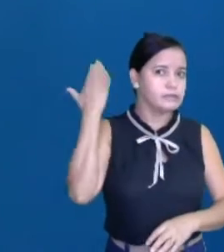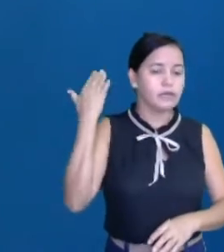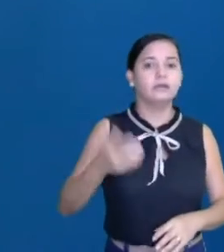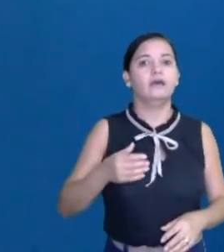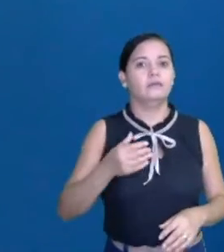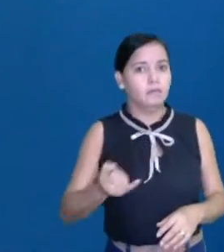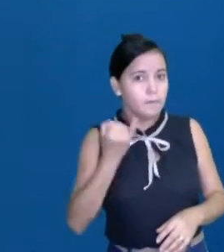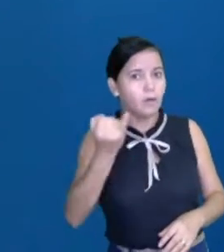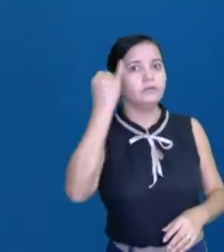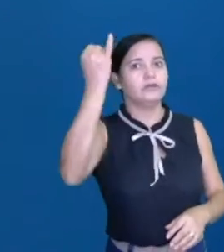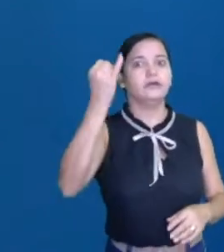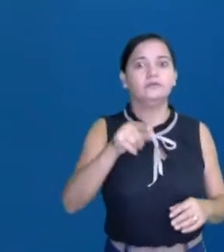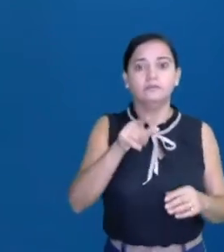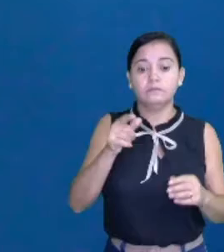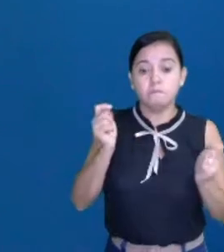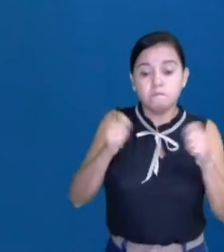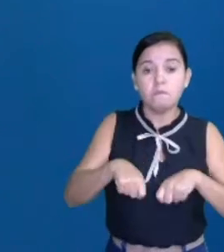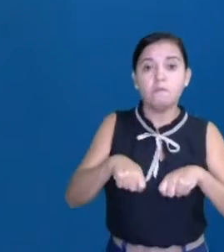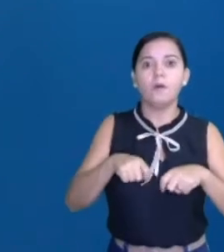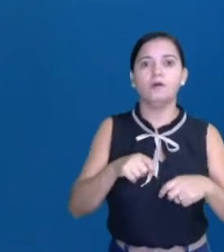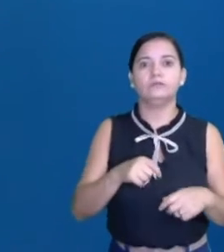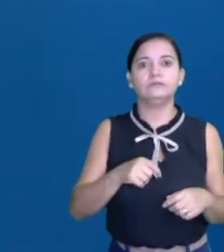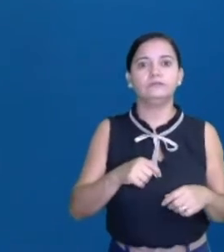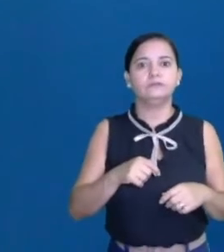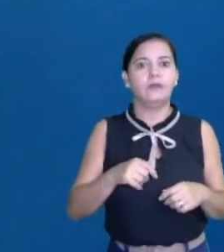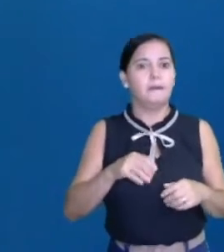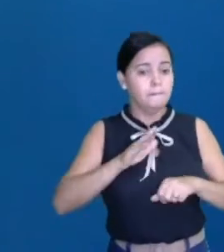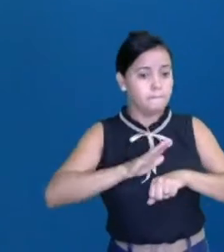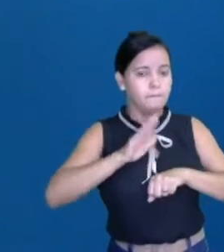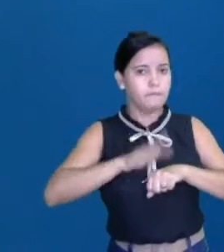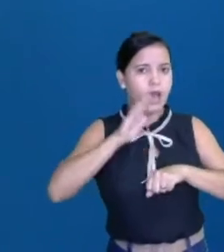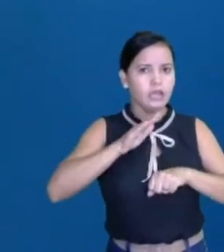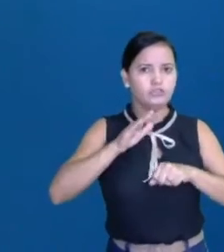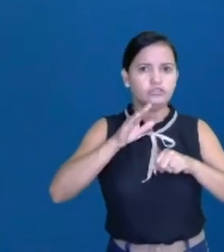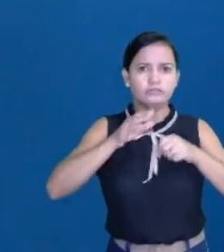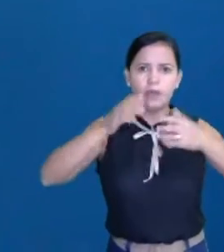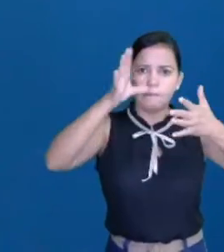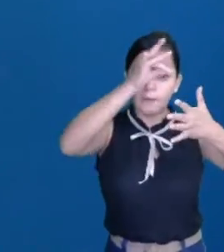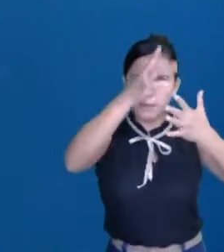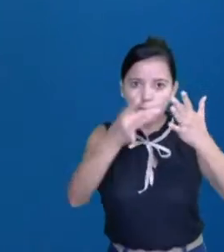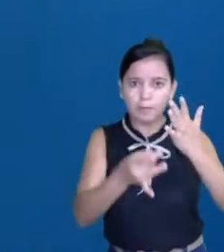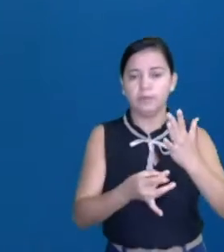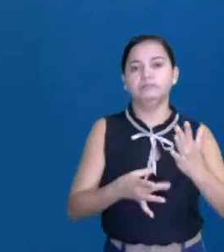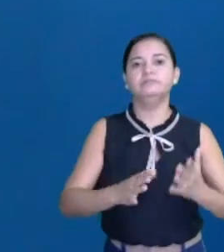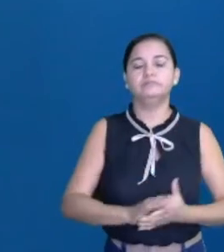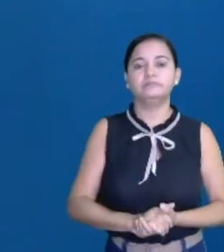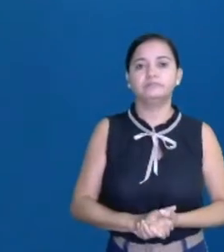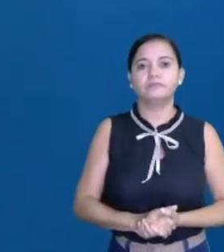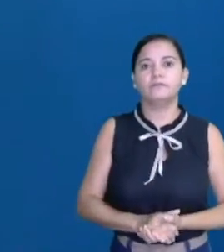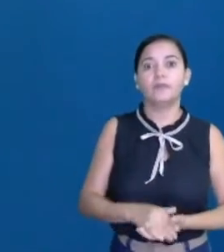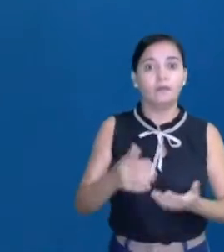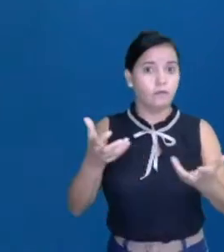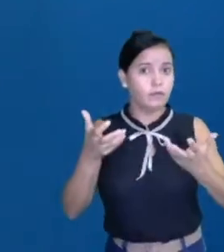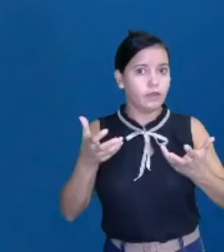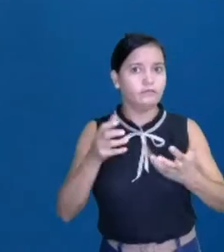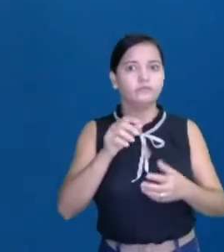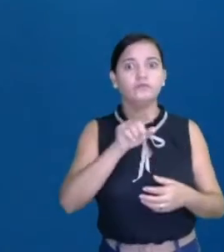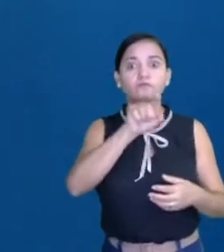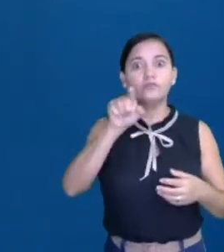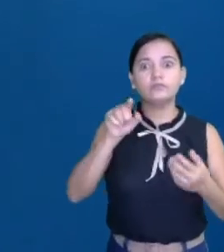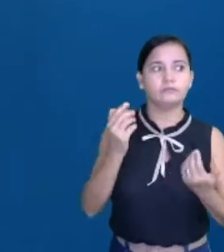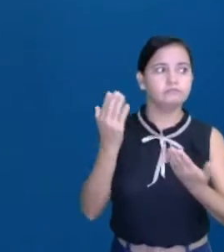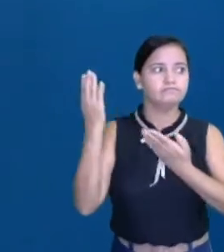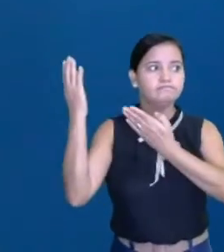sempre importante que a gente possa reforçar e ratificar isso. Primeira coisa que eu quero chamar a atenção de vocês. Quando a gente lembra